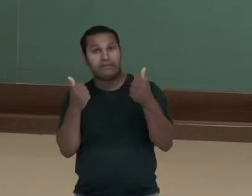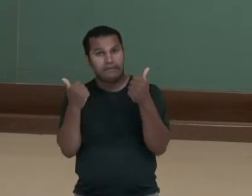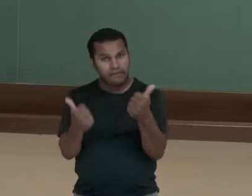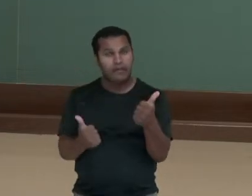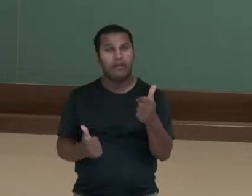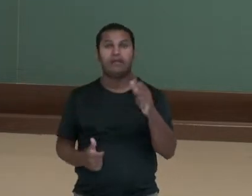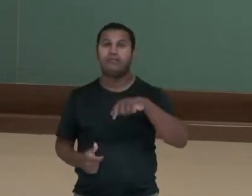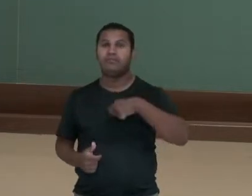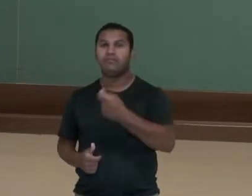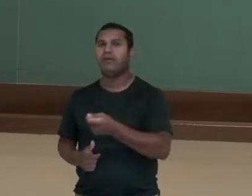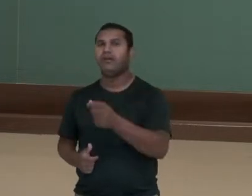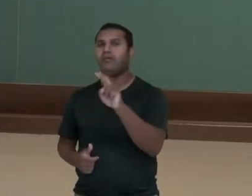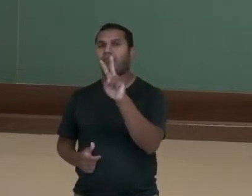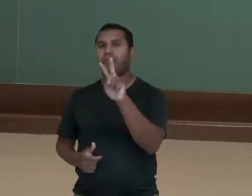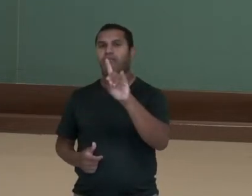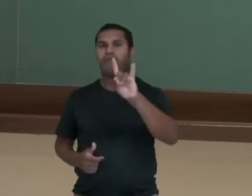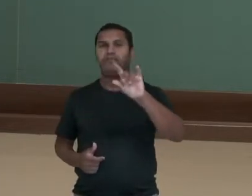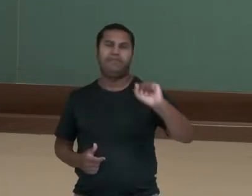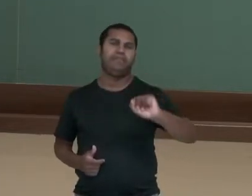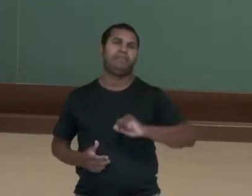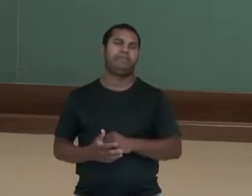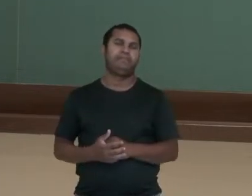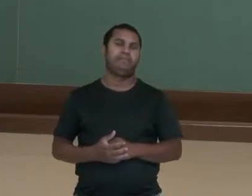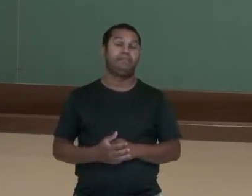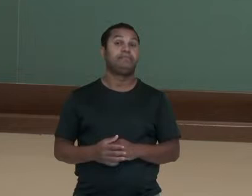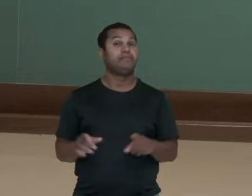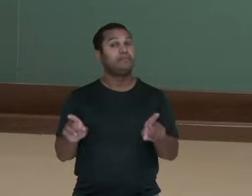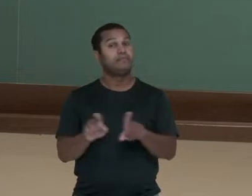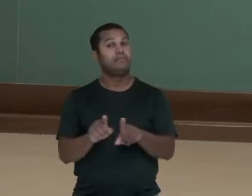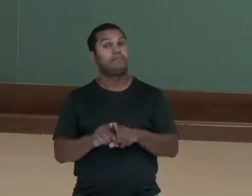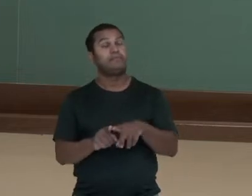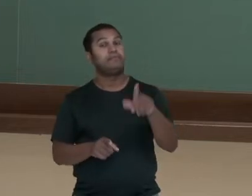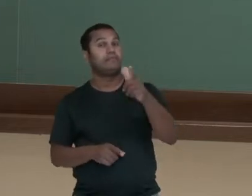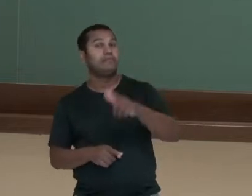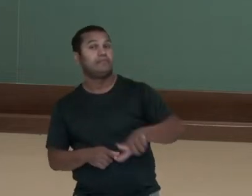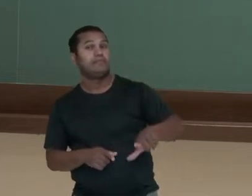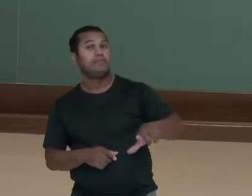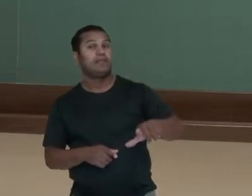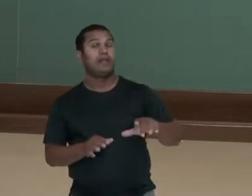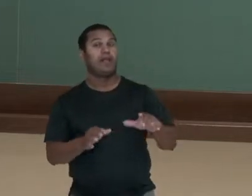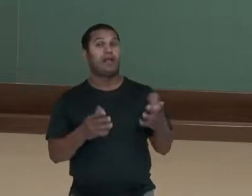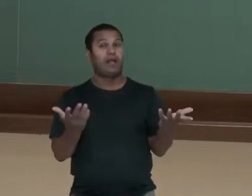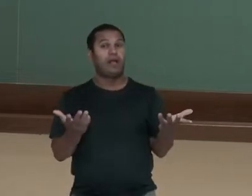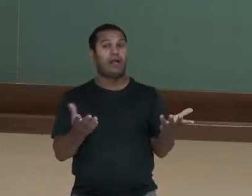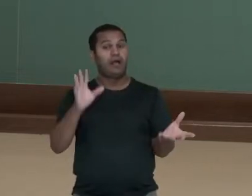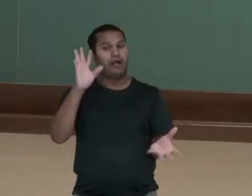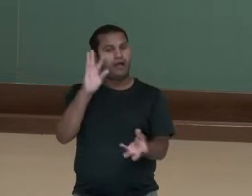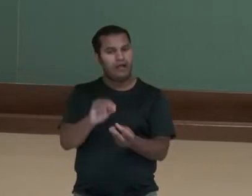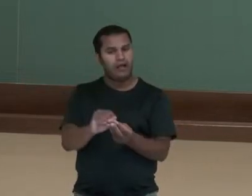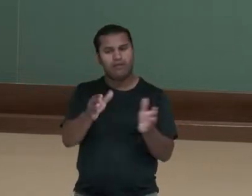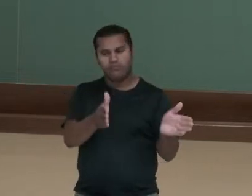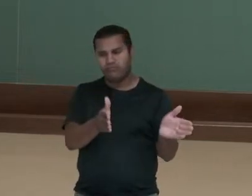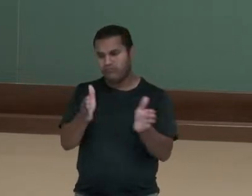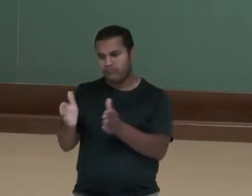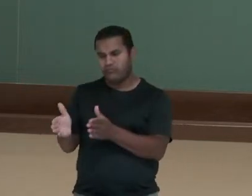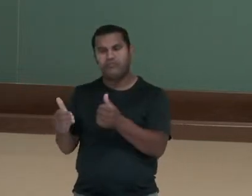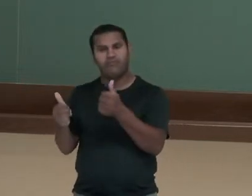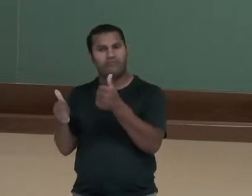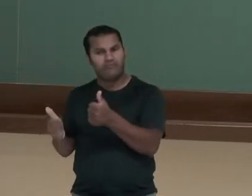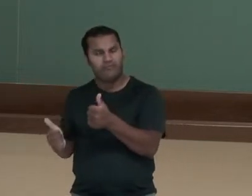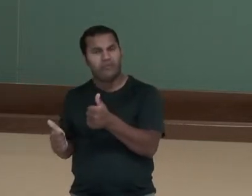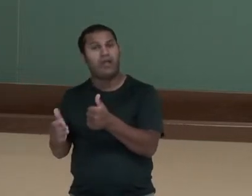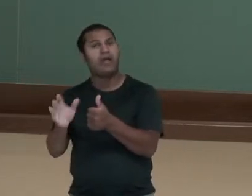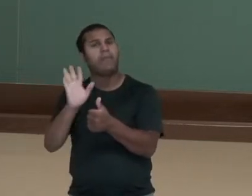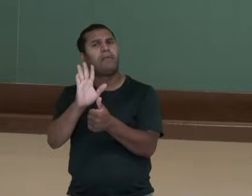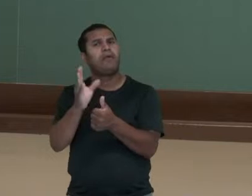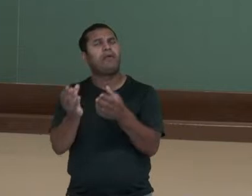Os seres vivos eles se organizam conforme o nível hierárquico. Então, conforme a organização deles, eles vão ser